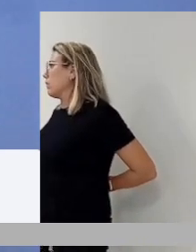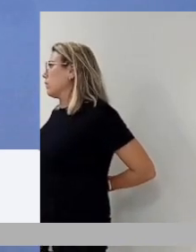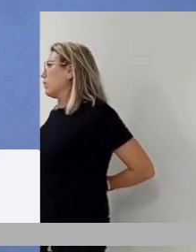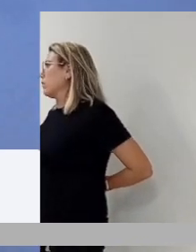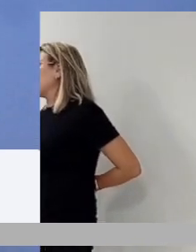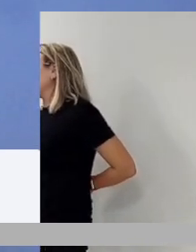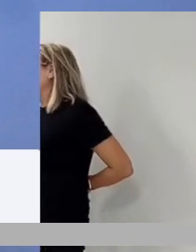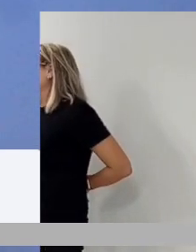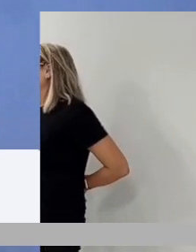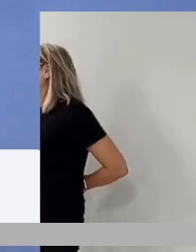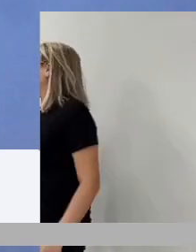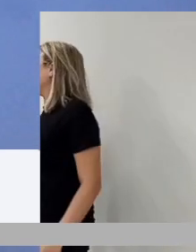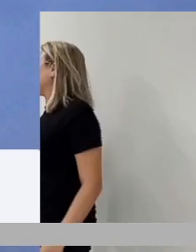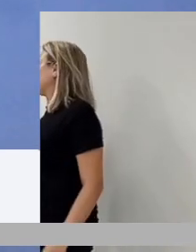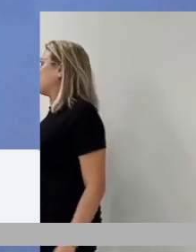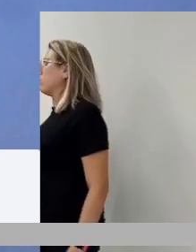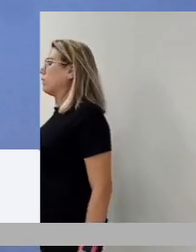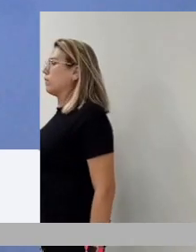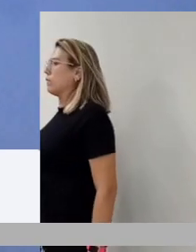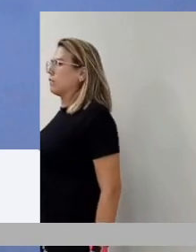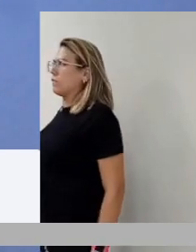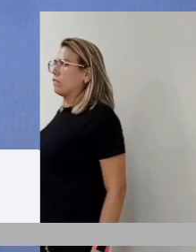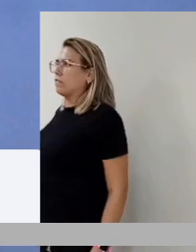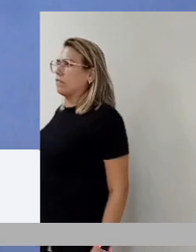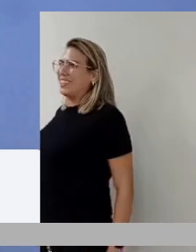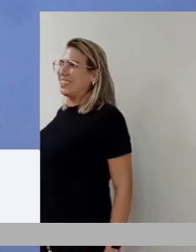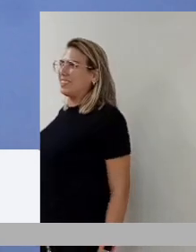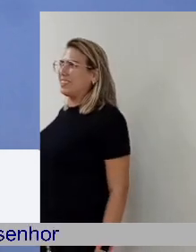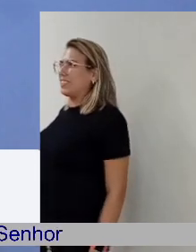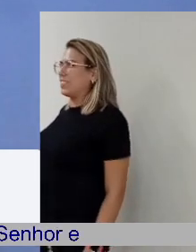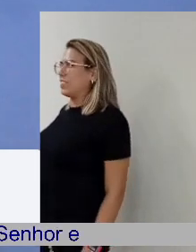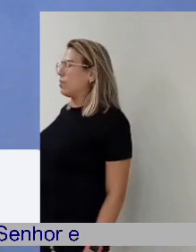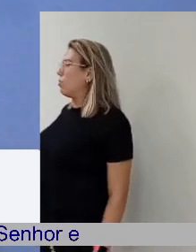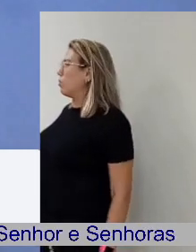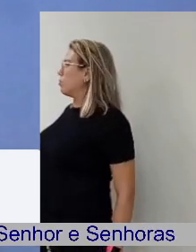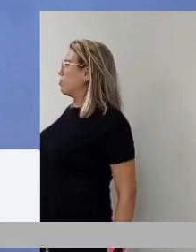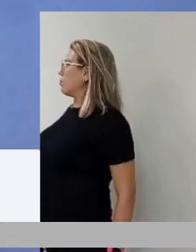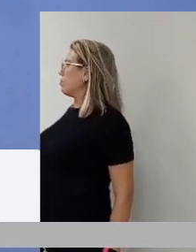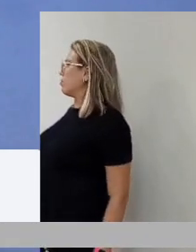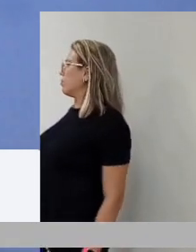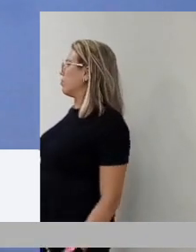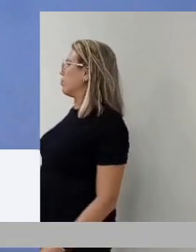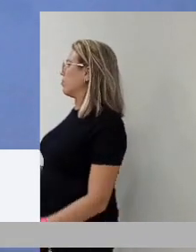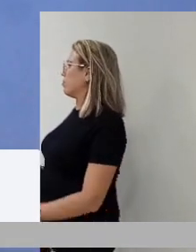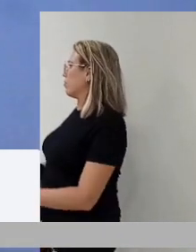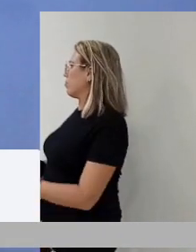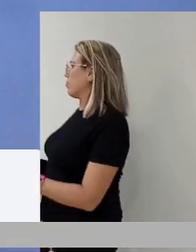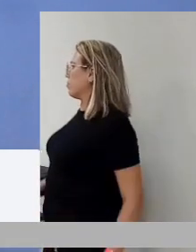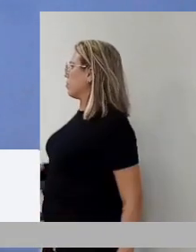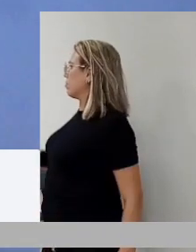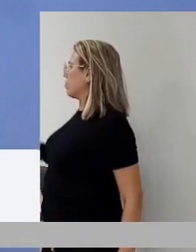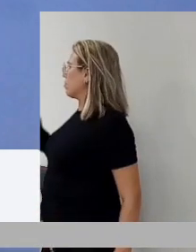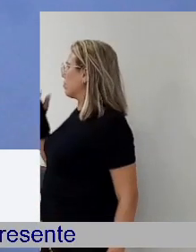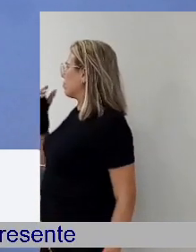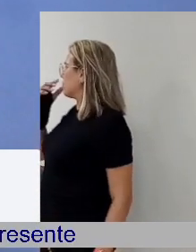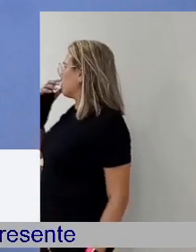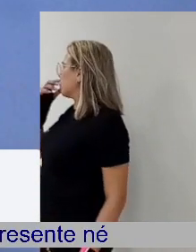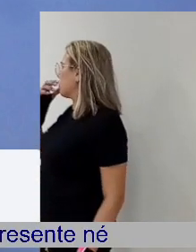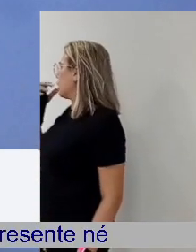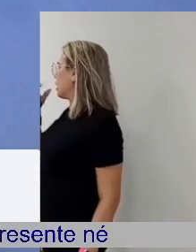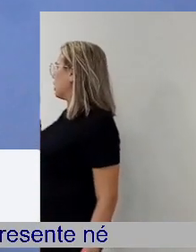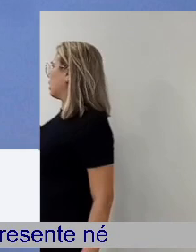Povo Bom dia senhor presidente senhores senhoras vereadores vereadoras presente